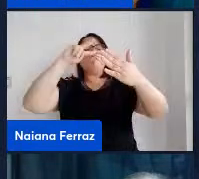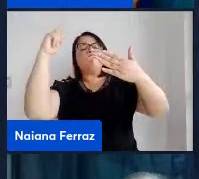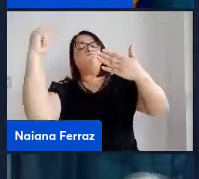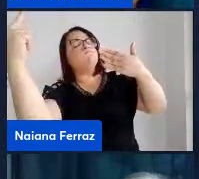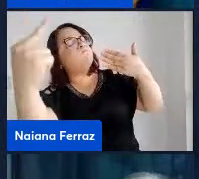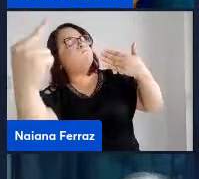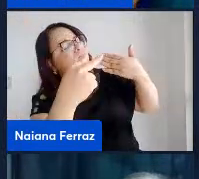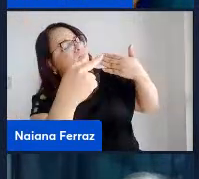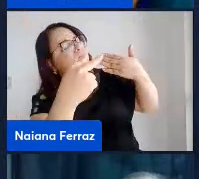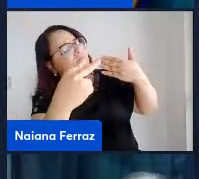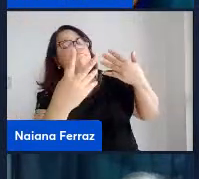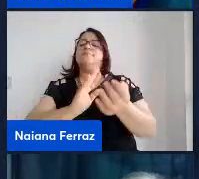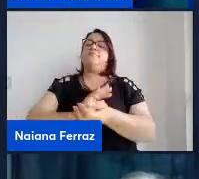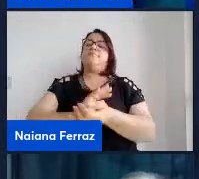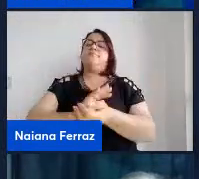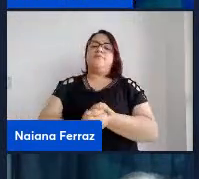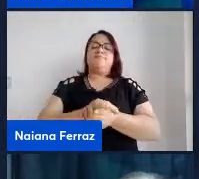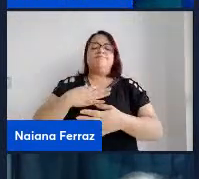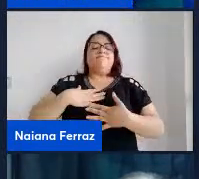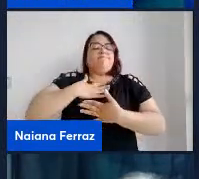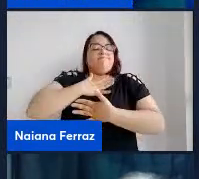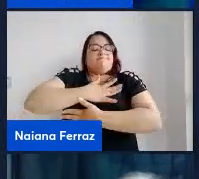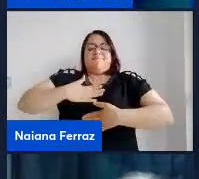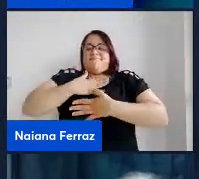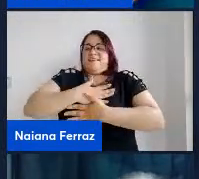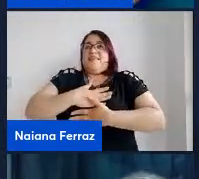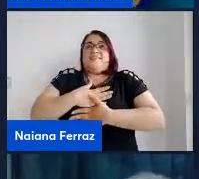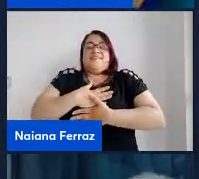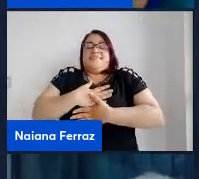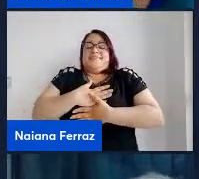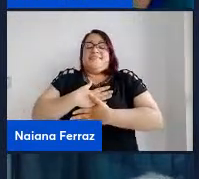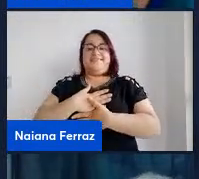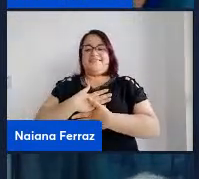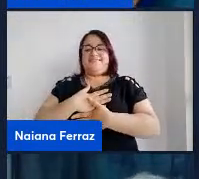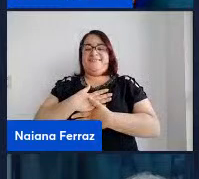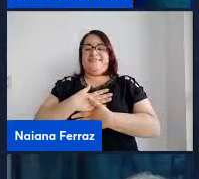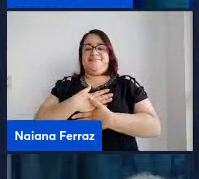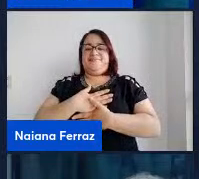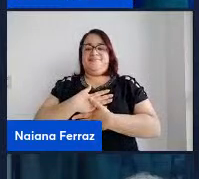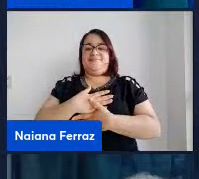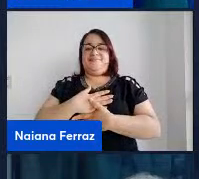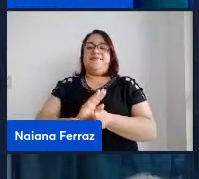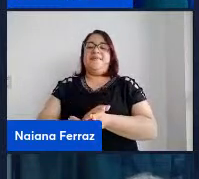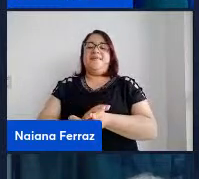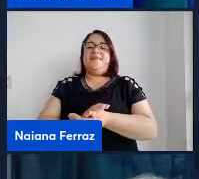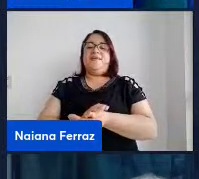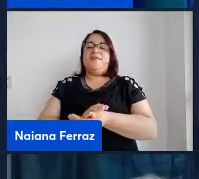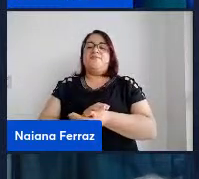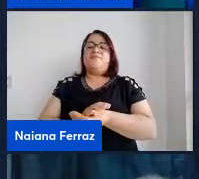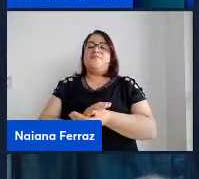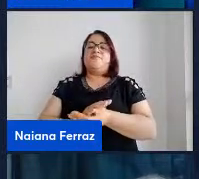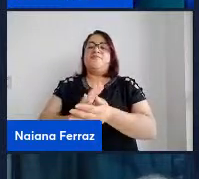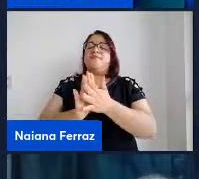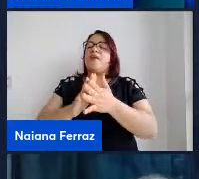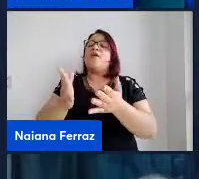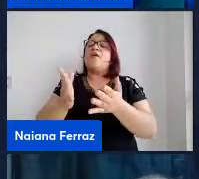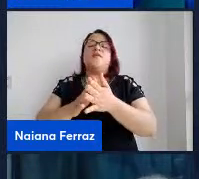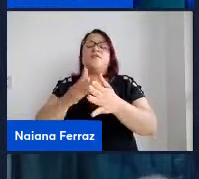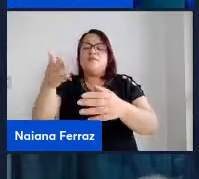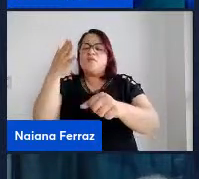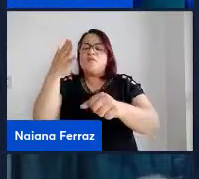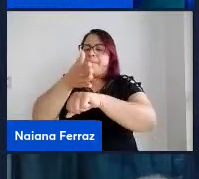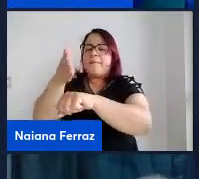É uma satisfação imensa, contando sempre com participantes e colaboradores